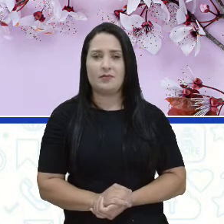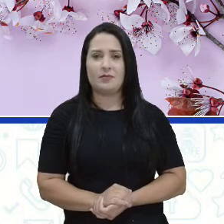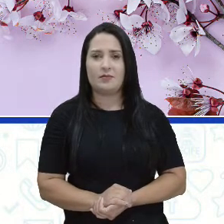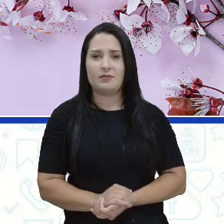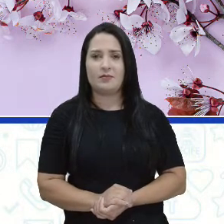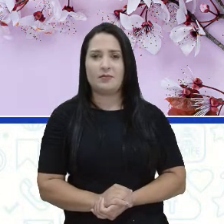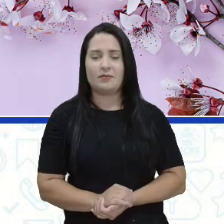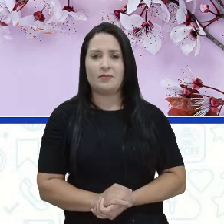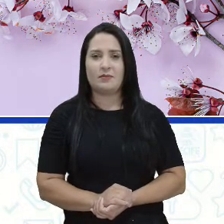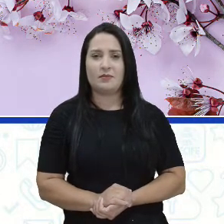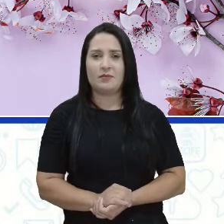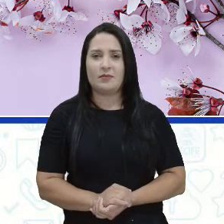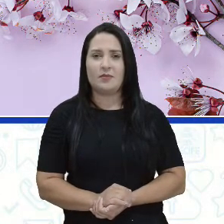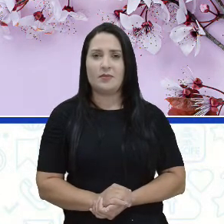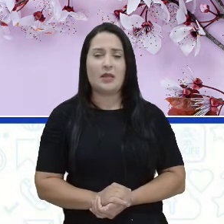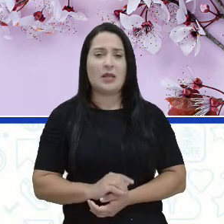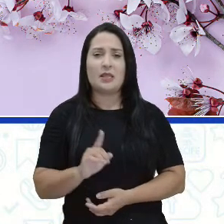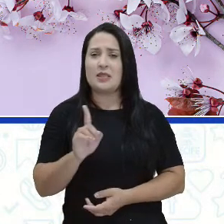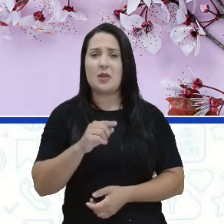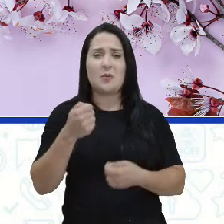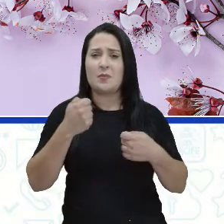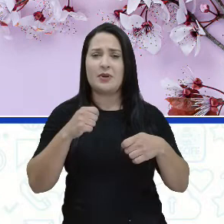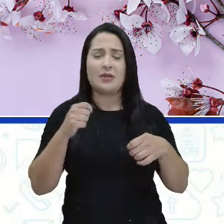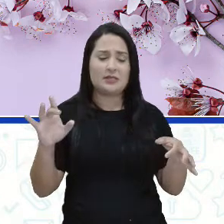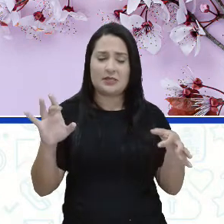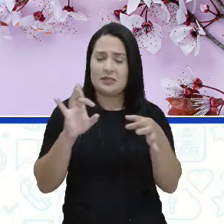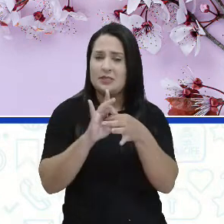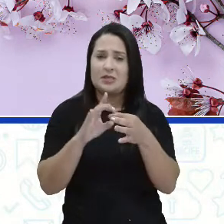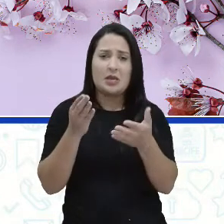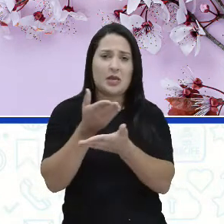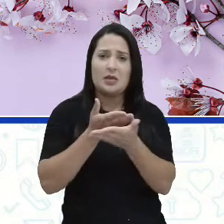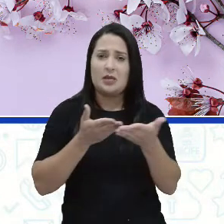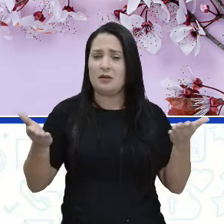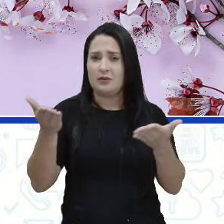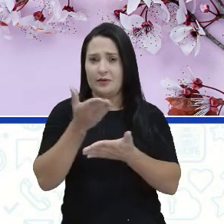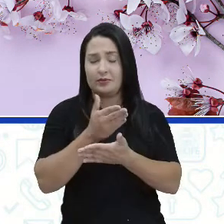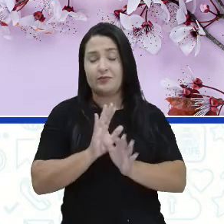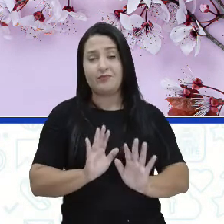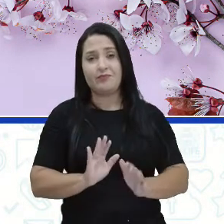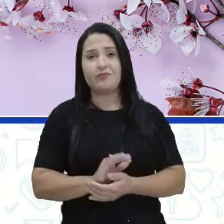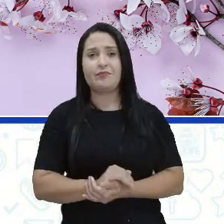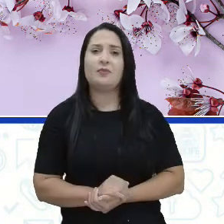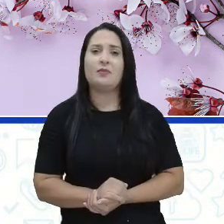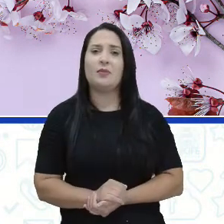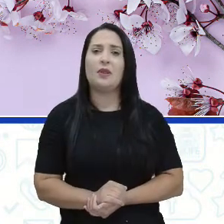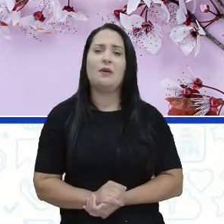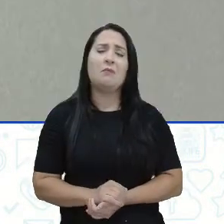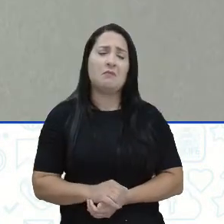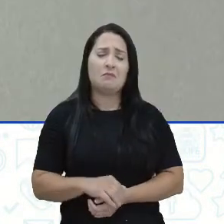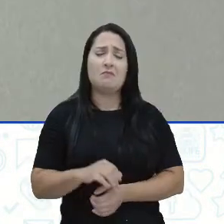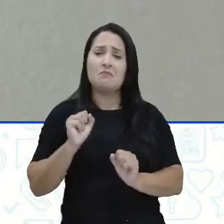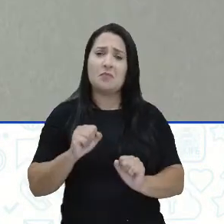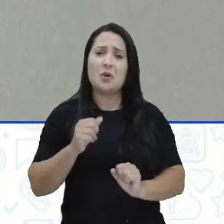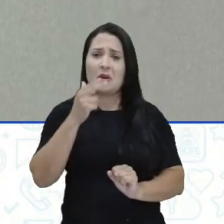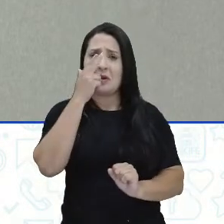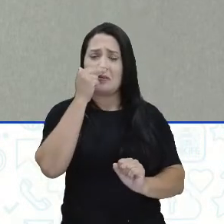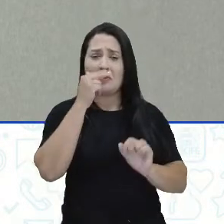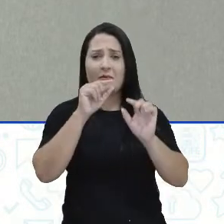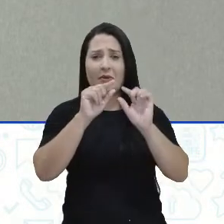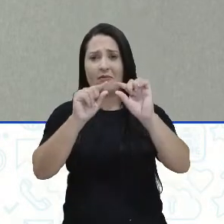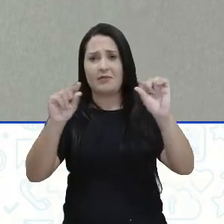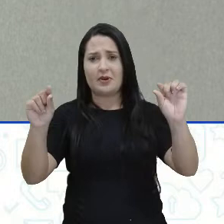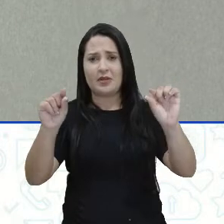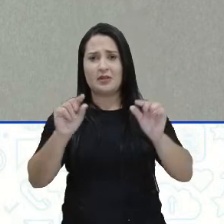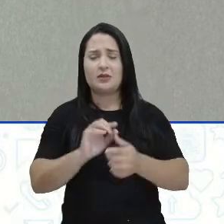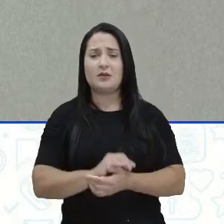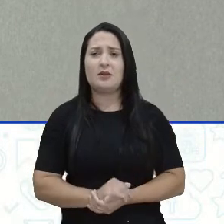Um não depende do outro, eles não estão necessariamente relacionados, embora possam estar na mesma oração. Então, ó,